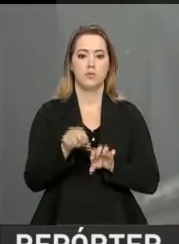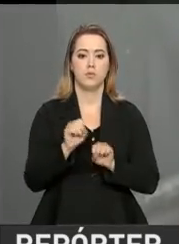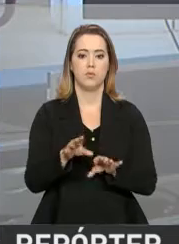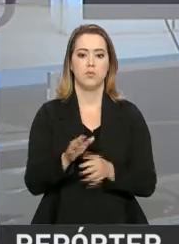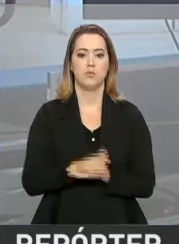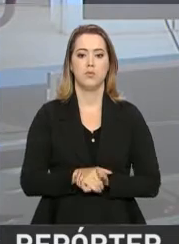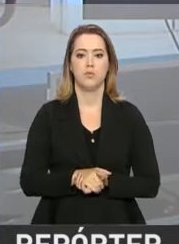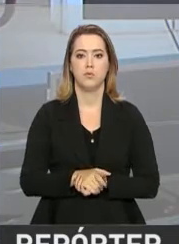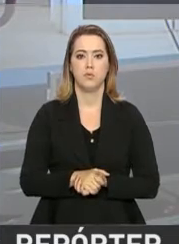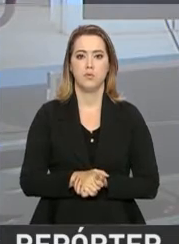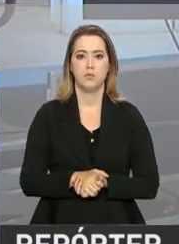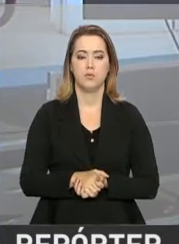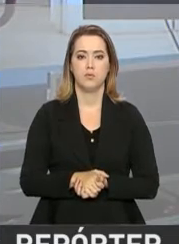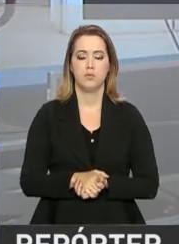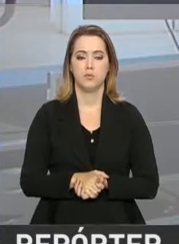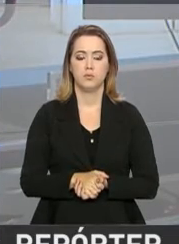mais.